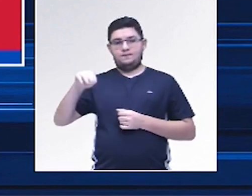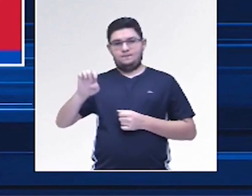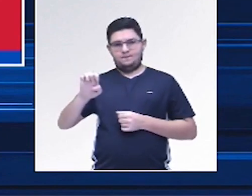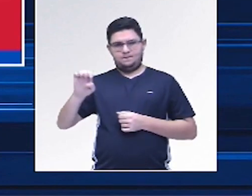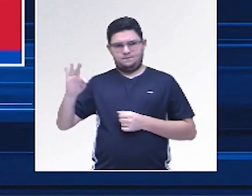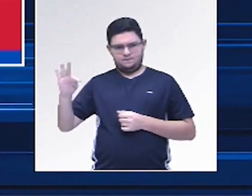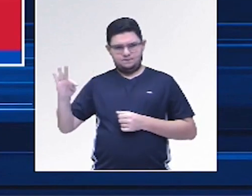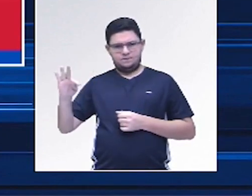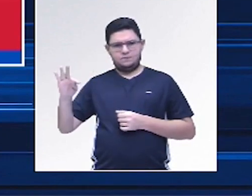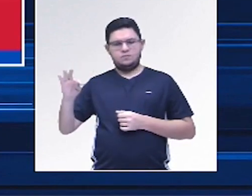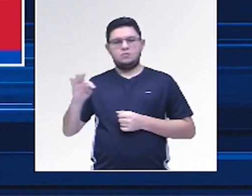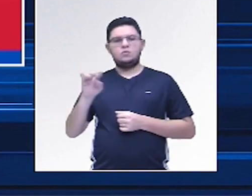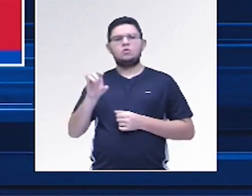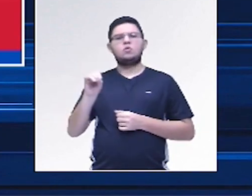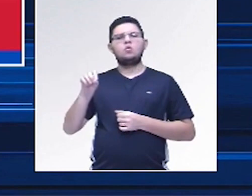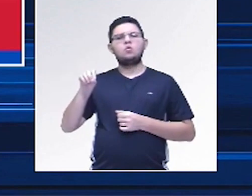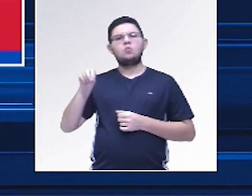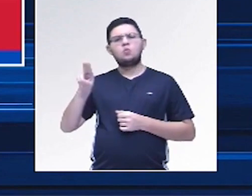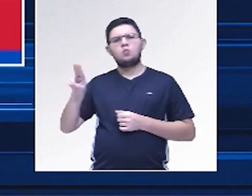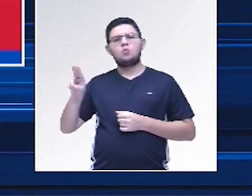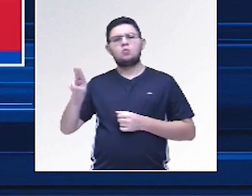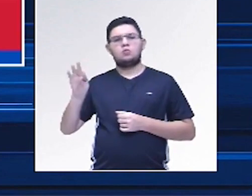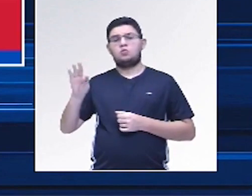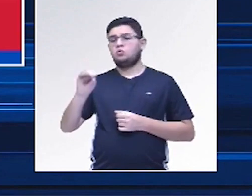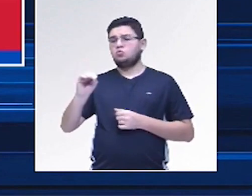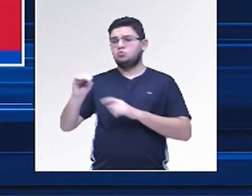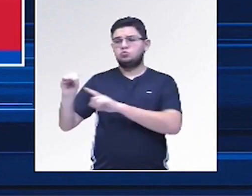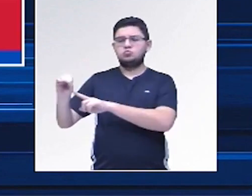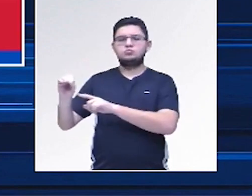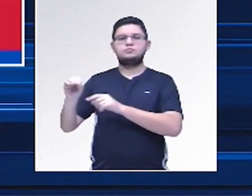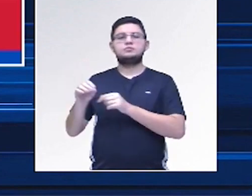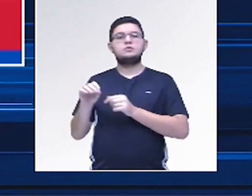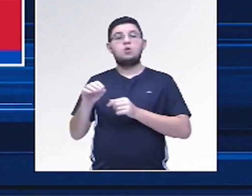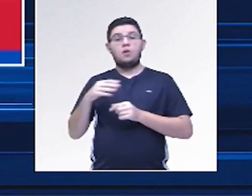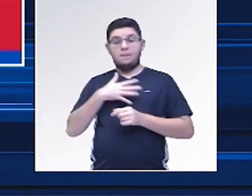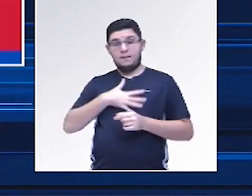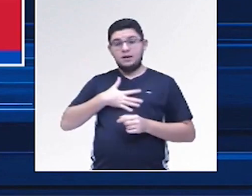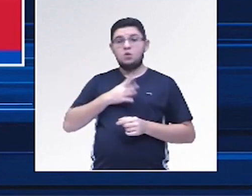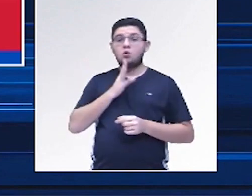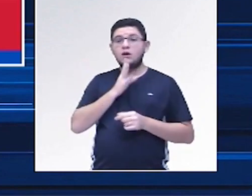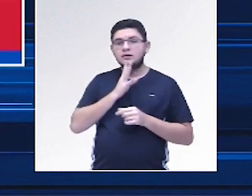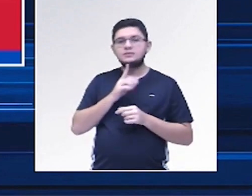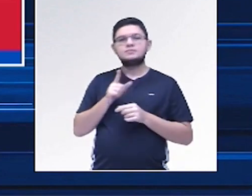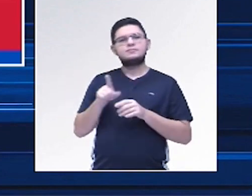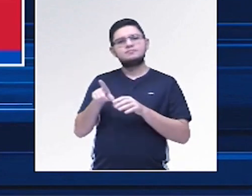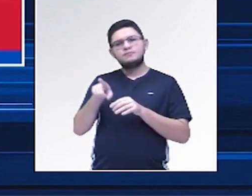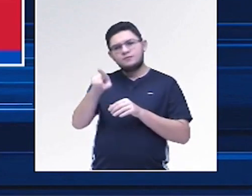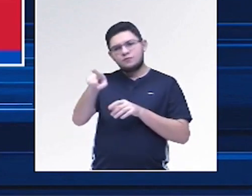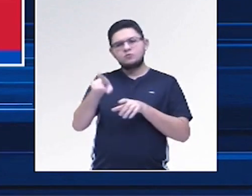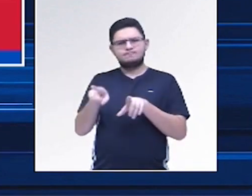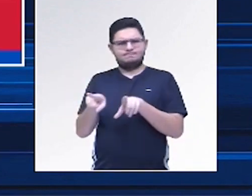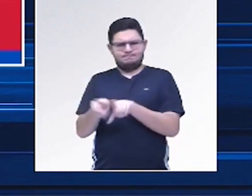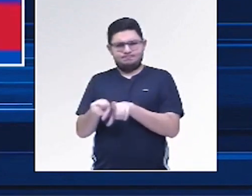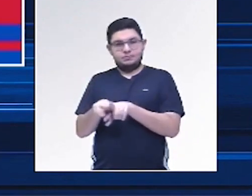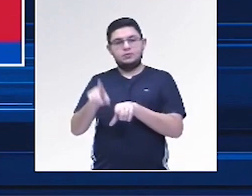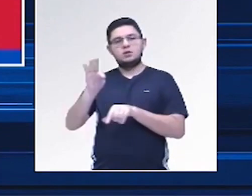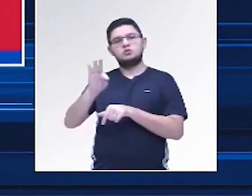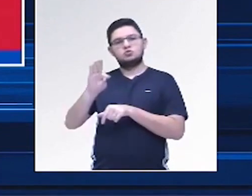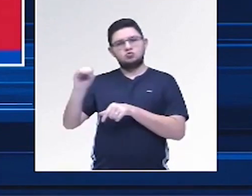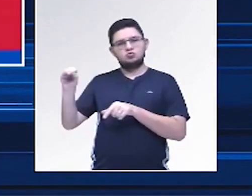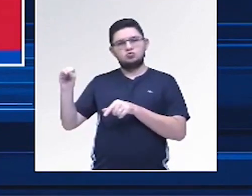também. Prazer em conhecer você também. To. No próximo diálogo, nós vamos acompanhar